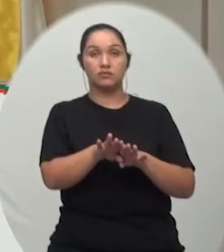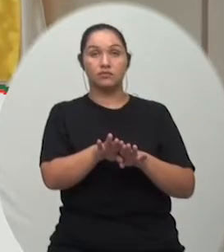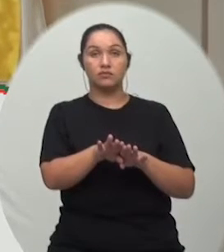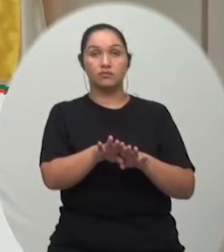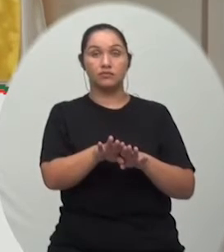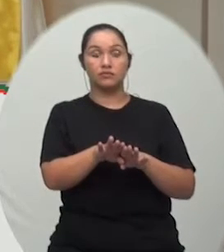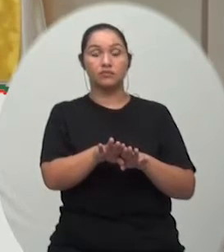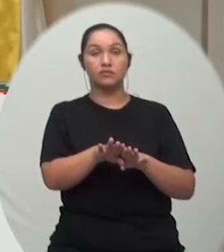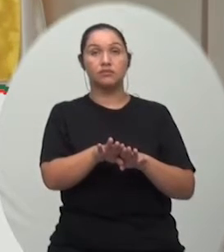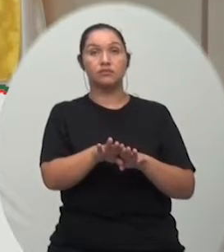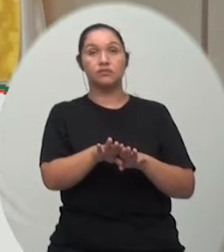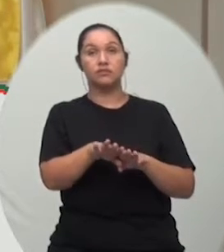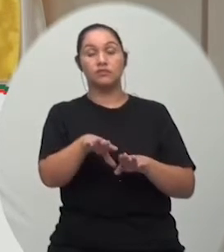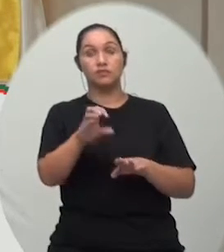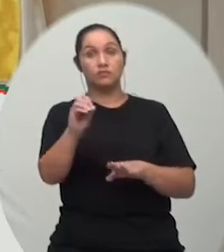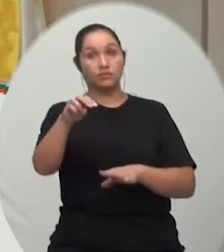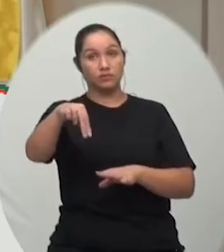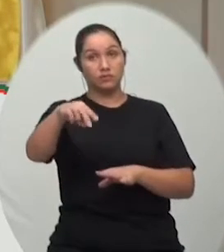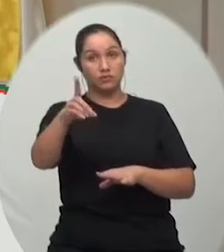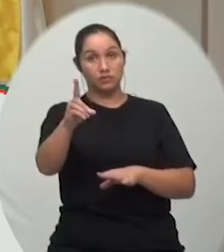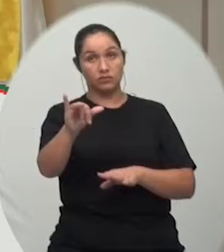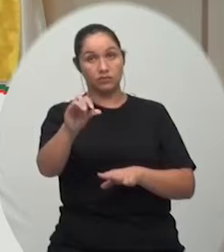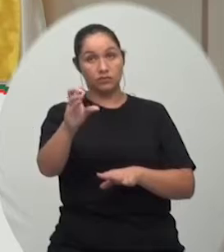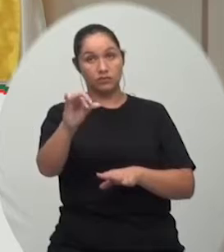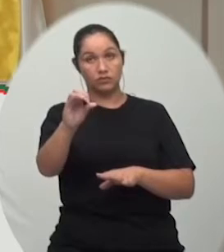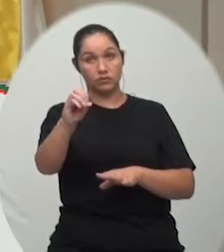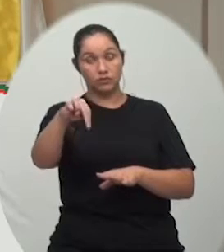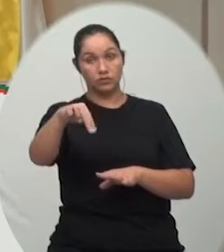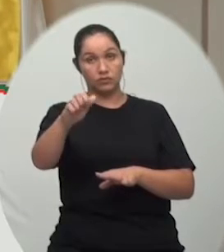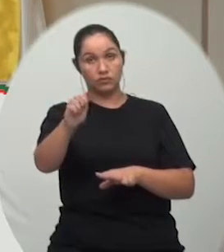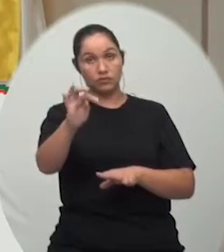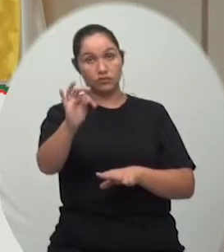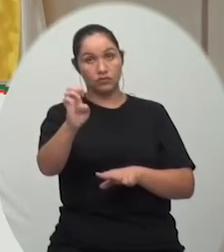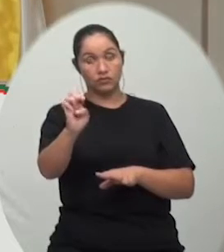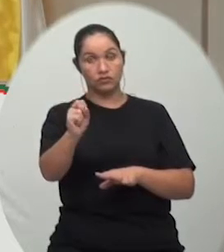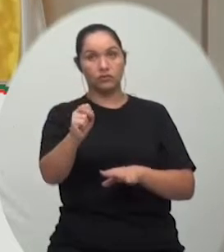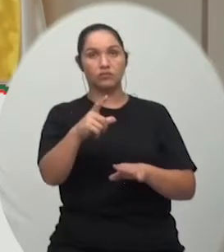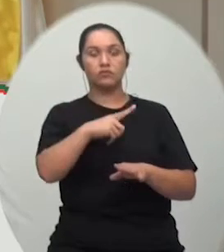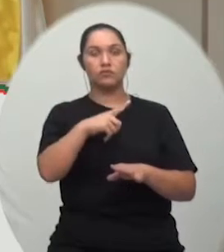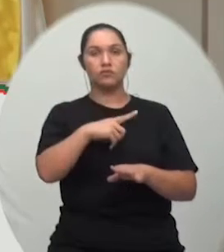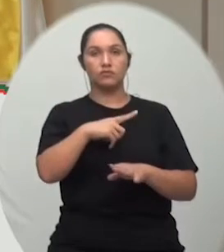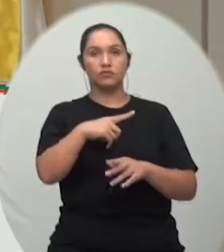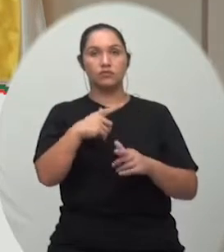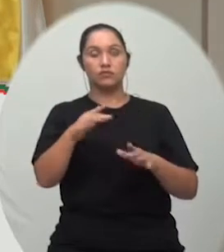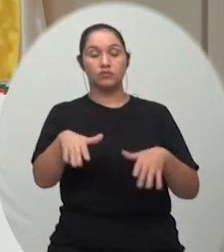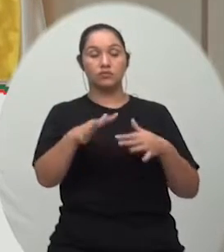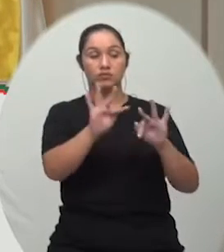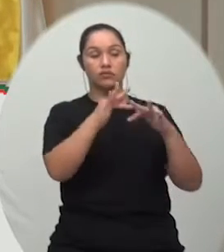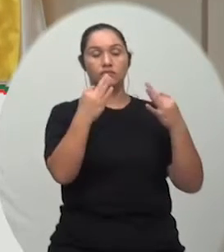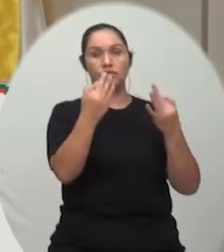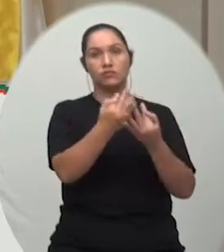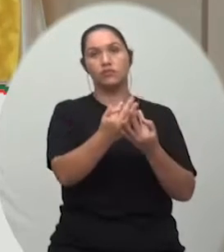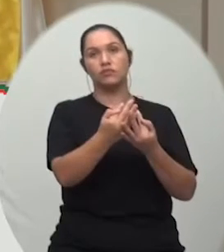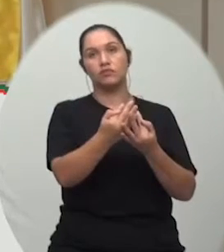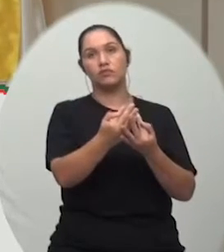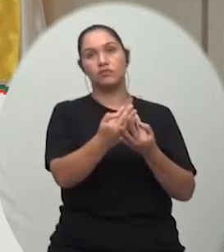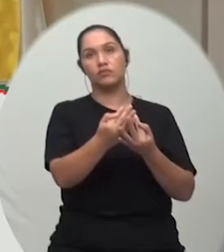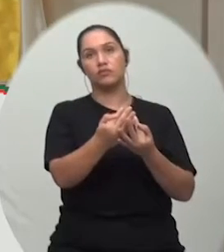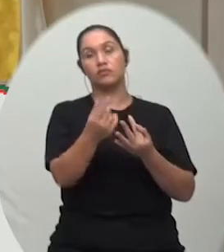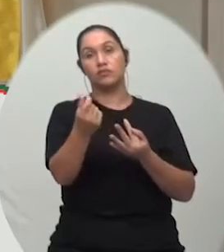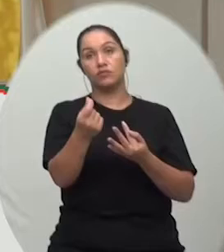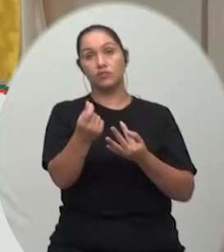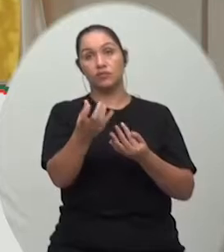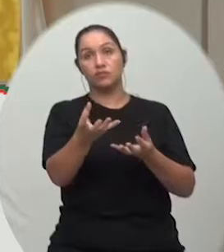parte, vai criar algumas condicionantes para que as famílias continuem a receber esse benefício. Dentre